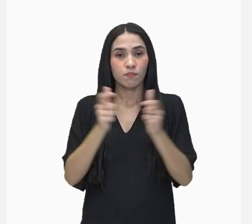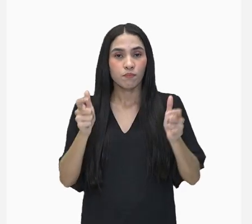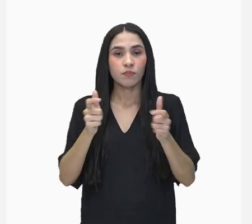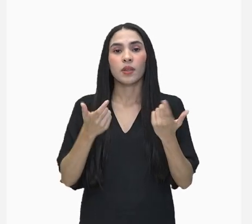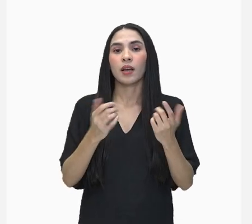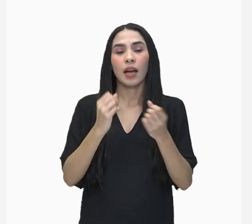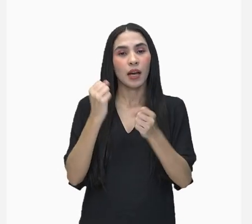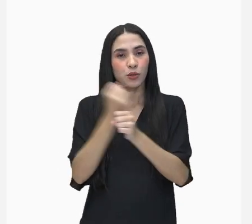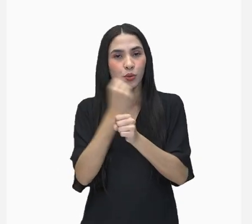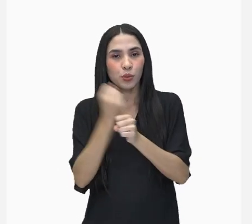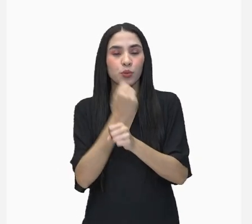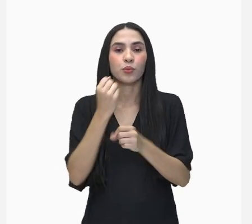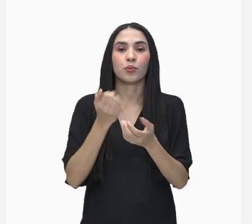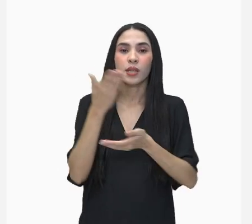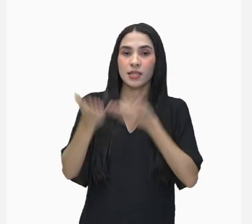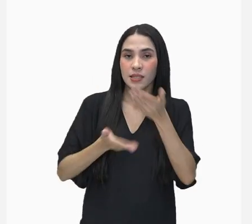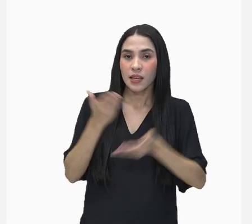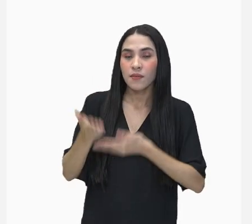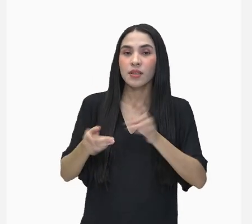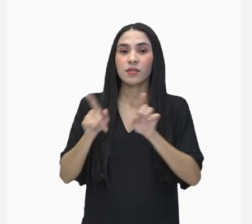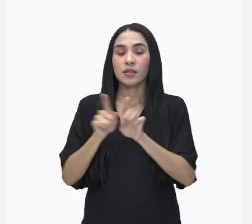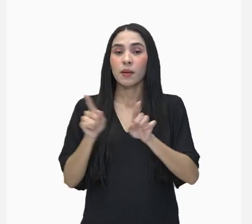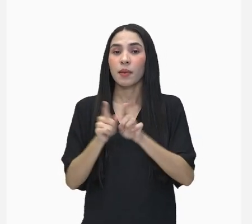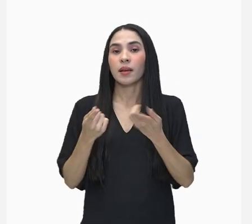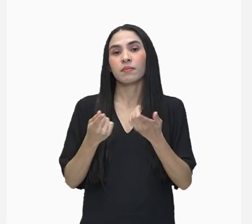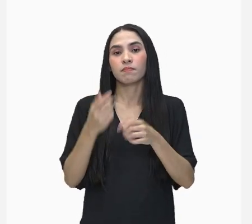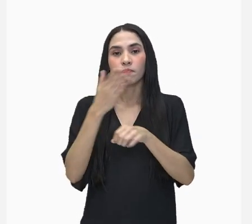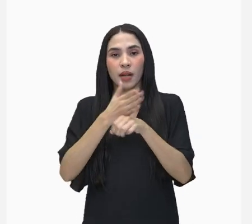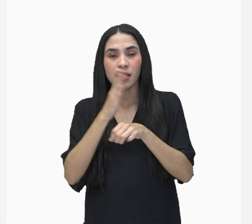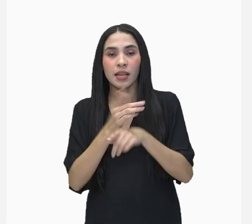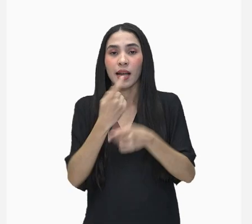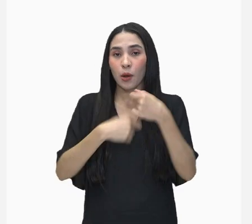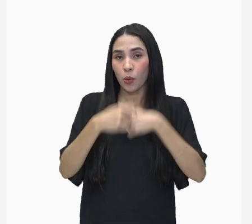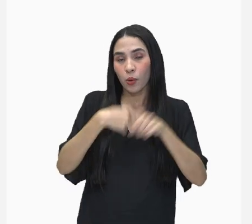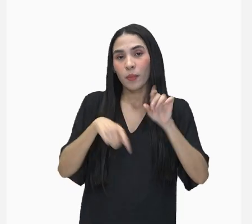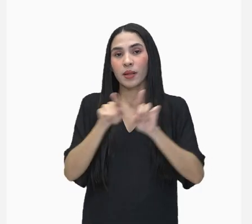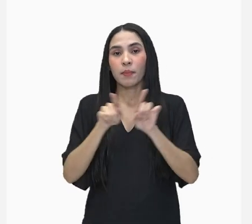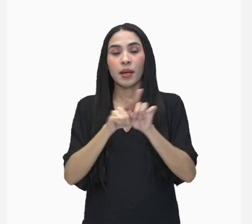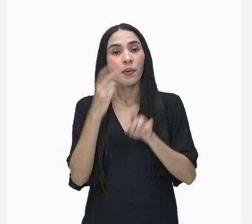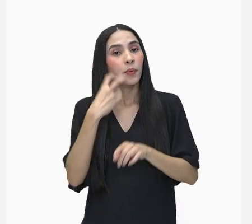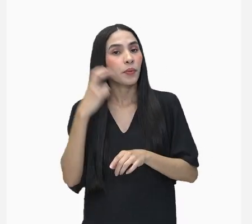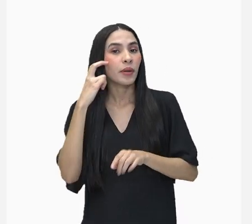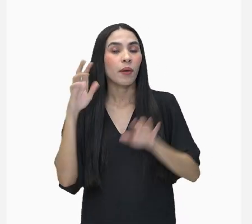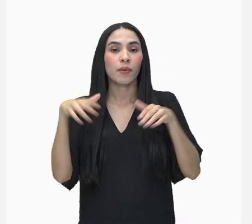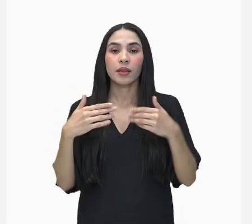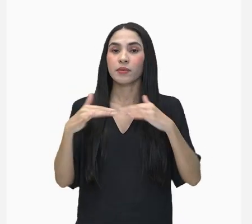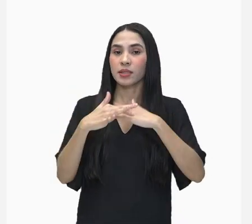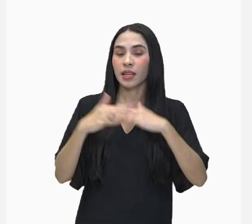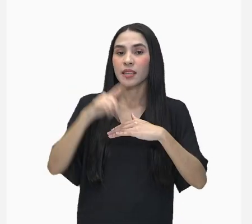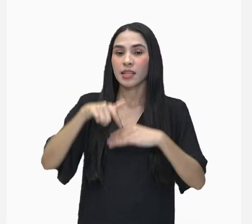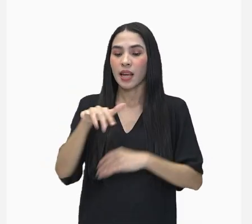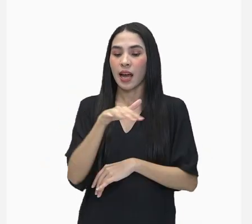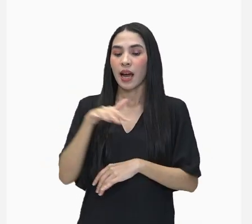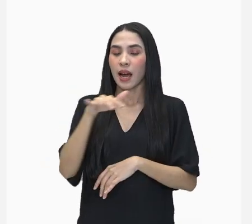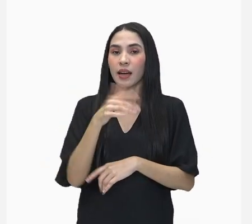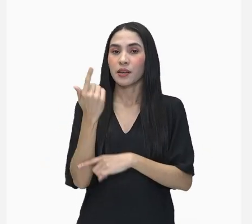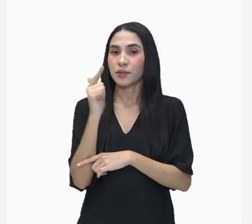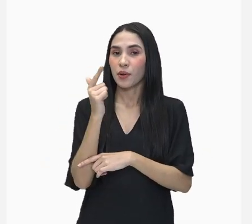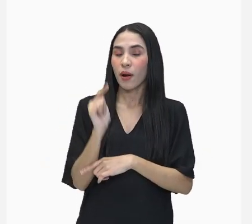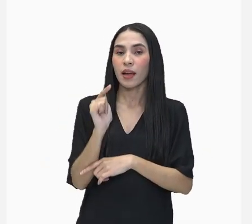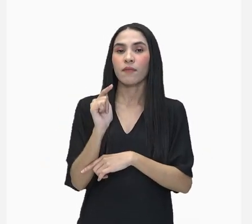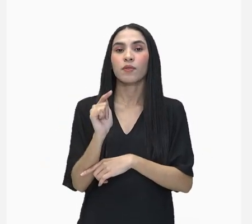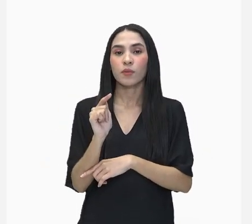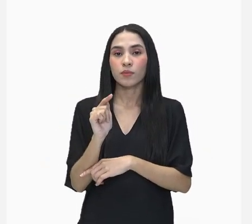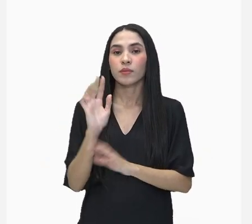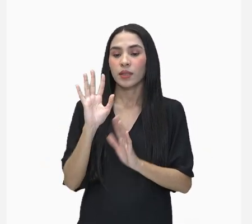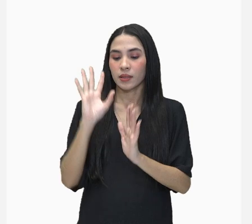infraestrutura, dos serviços e atividades econômicas e culturais. Então, em síntese, a cidade é aquele espaço geográfico onde está